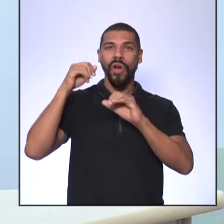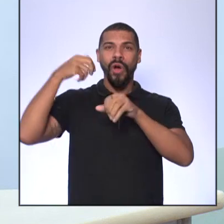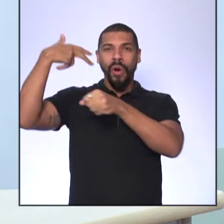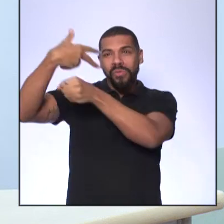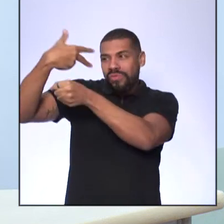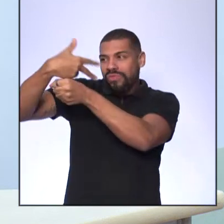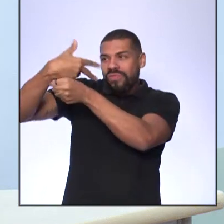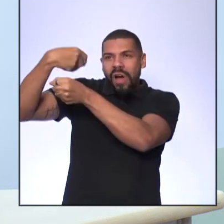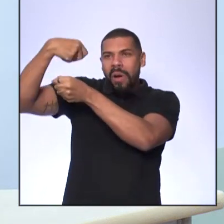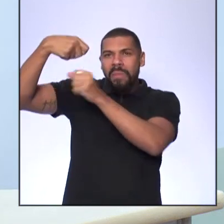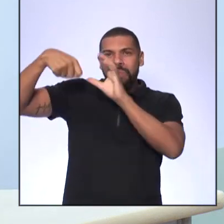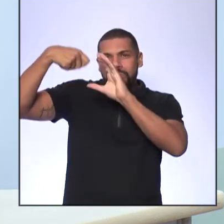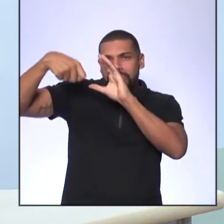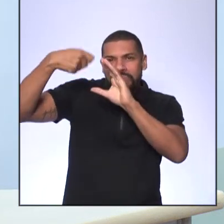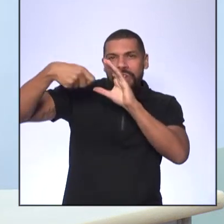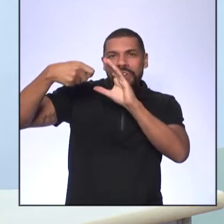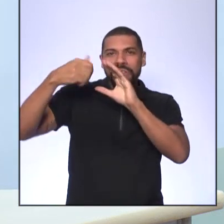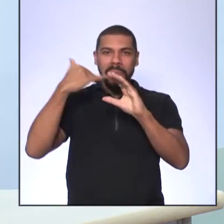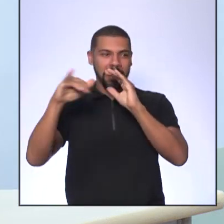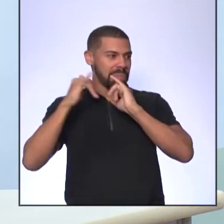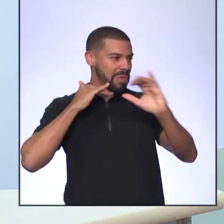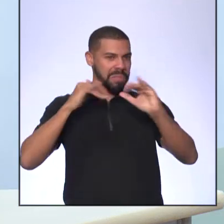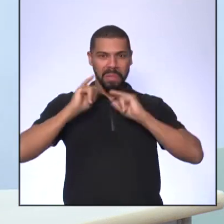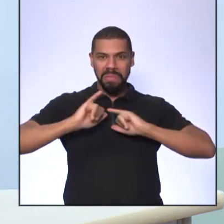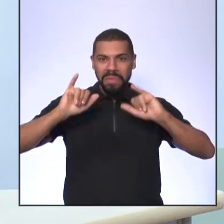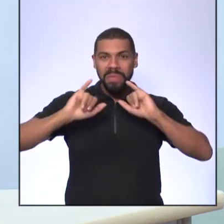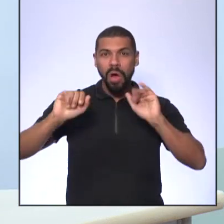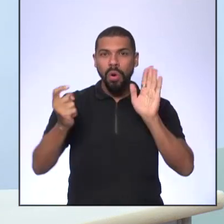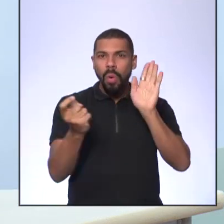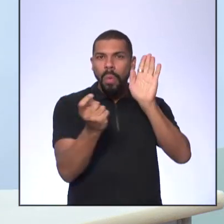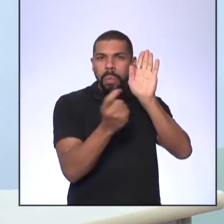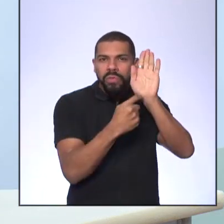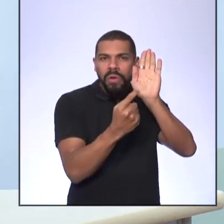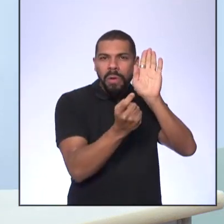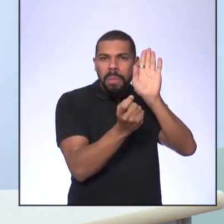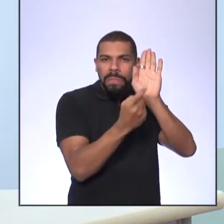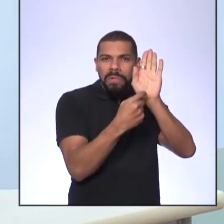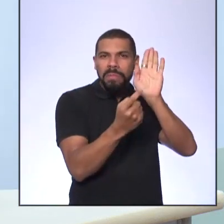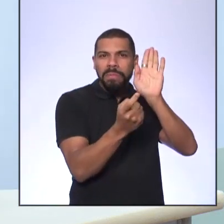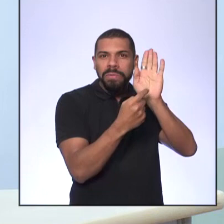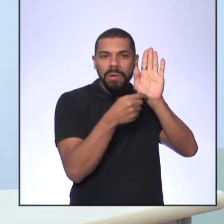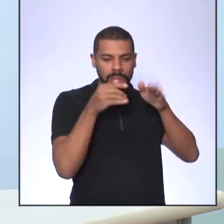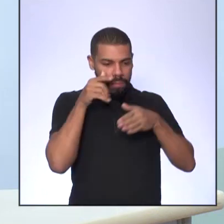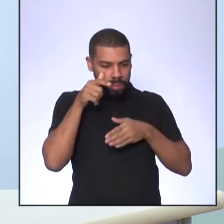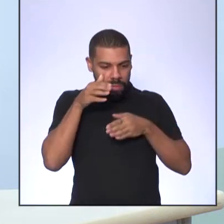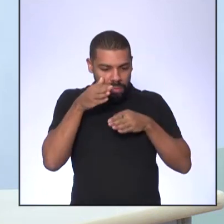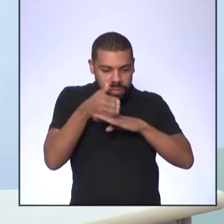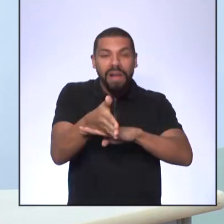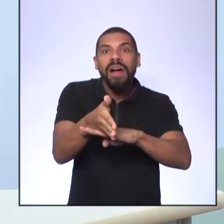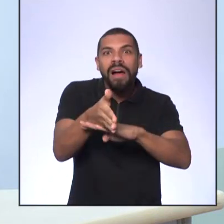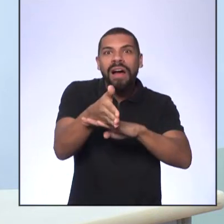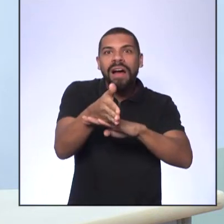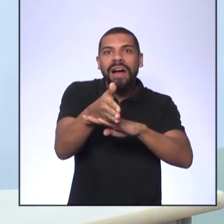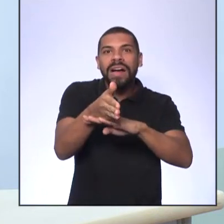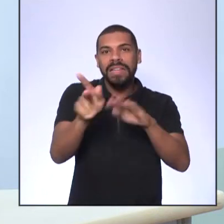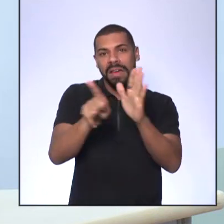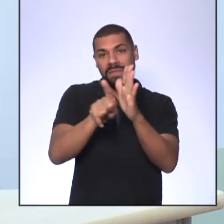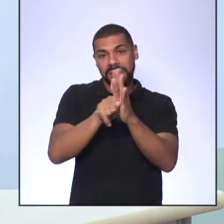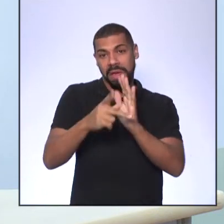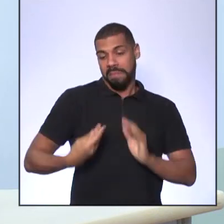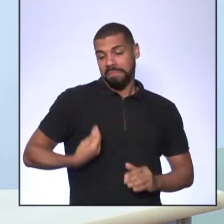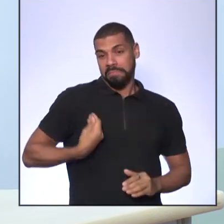outros colegas, compartilhar, né? Com um clique a gente tá invadindo, tá entrando na privacidade de